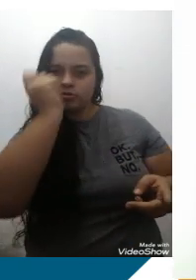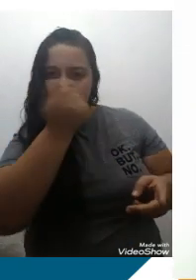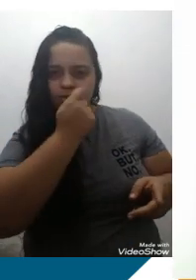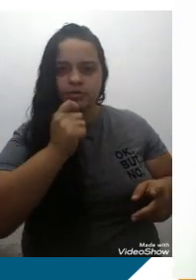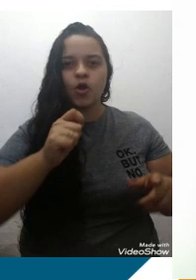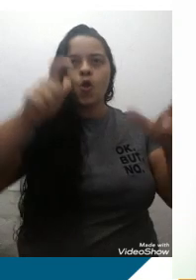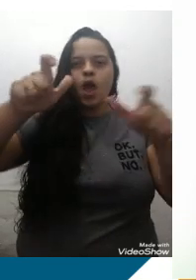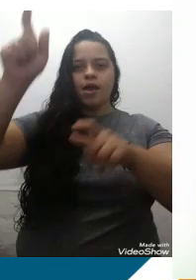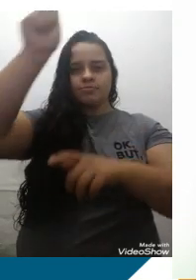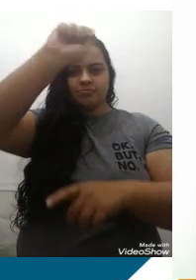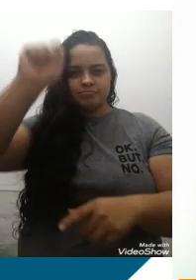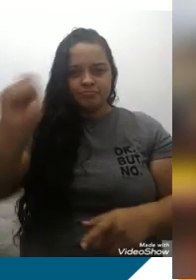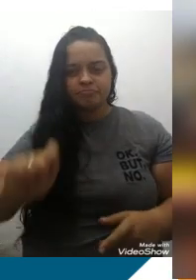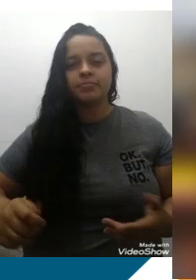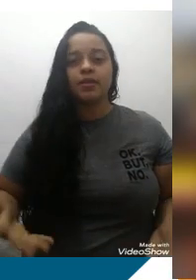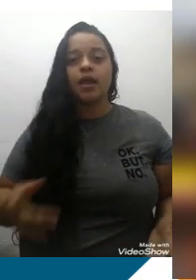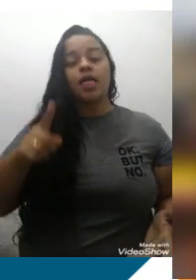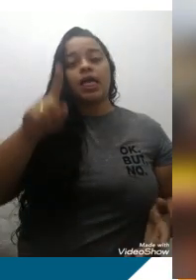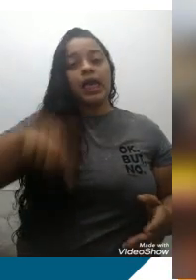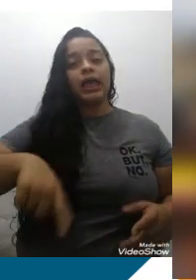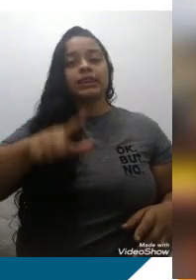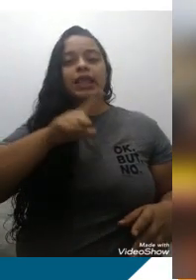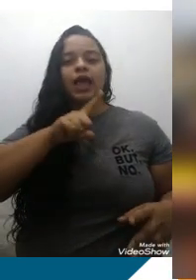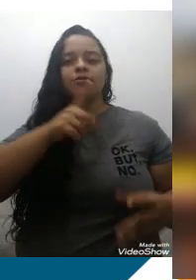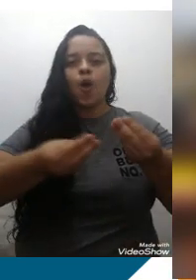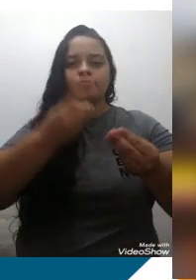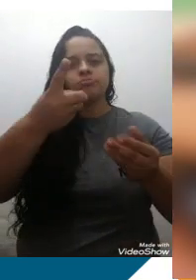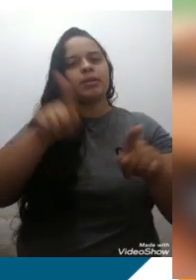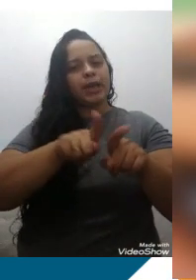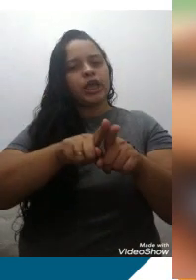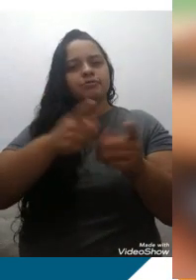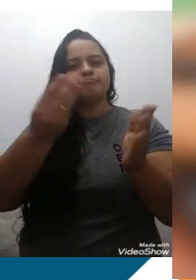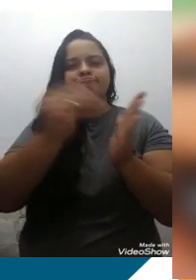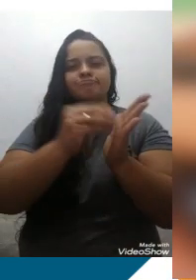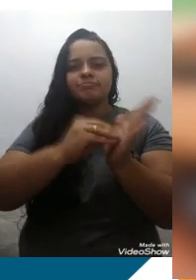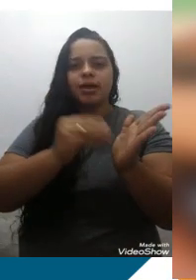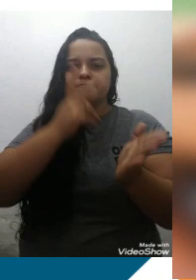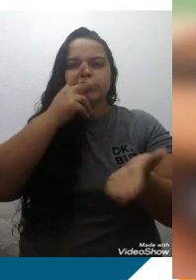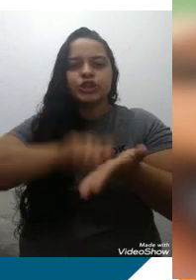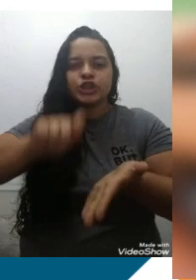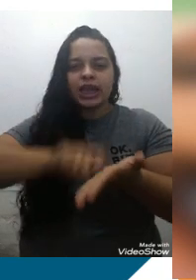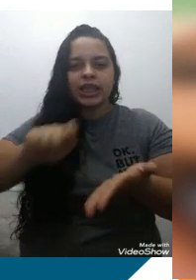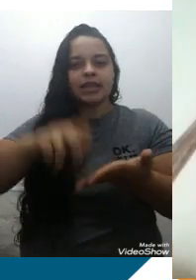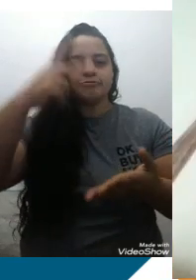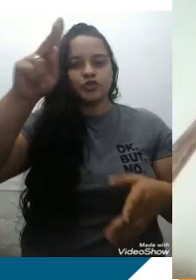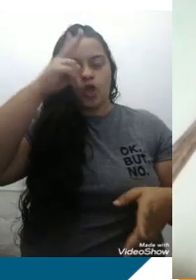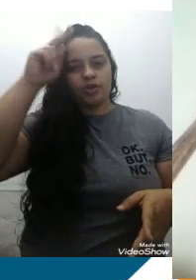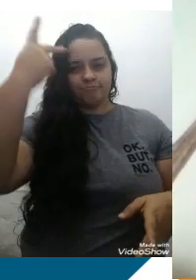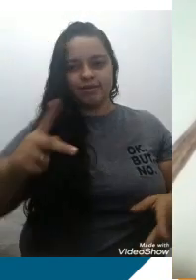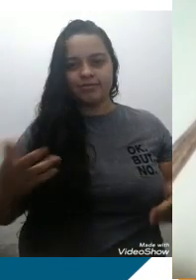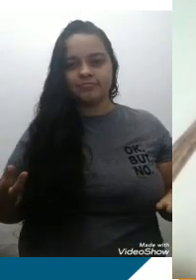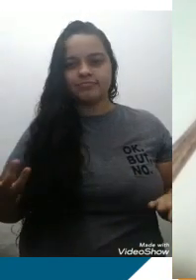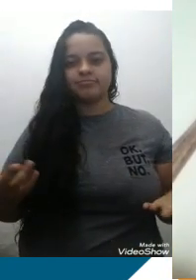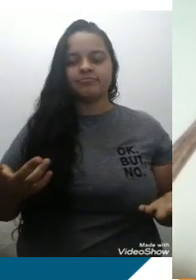corpos, né, dos índios que se desenhava, que esses grafismos sejam formas de escrita também. Mas, de maneira geral, se fala que esses povos não tinham escrita.